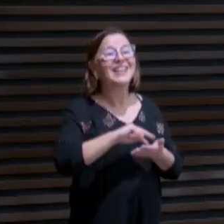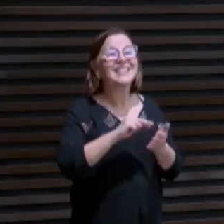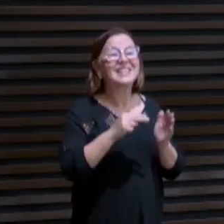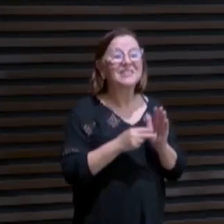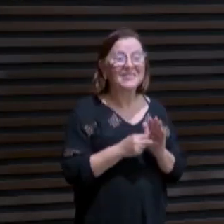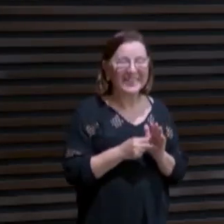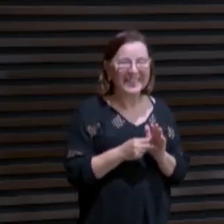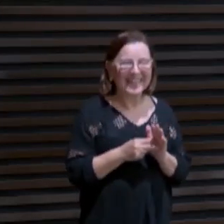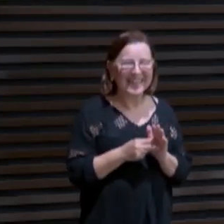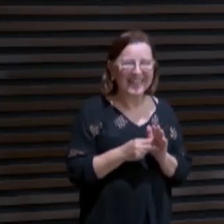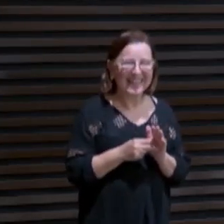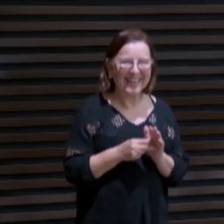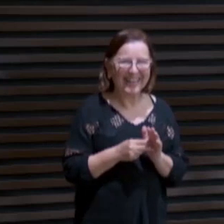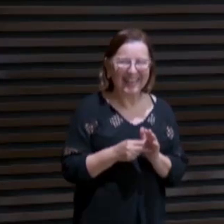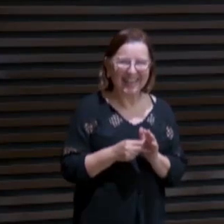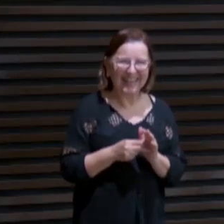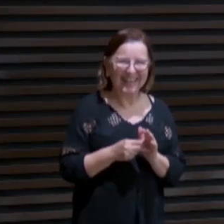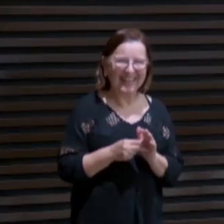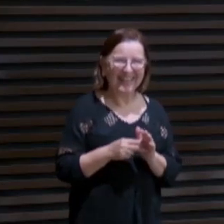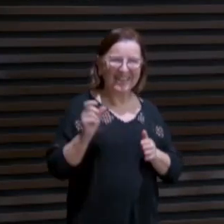O que é increpar?